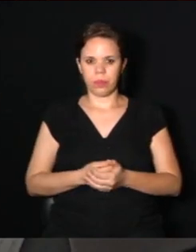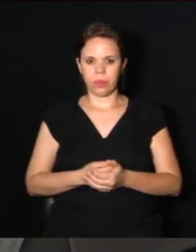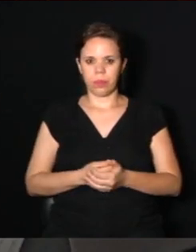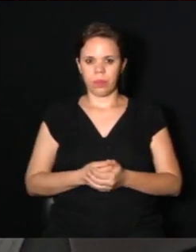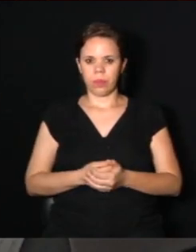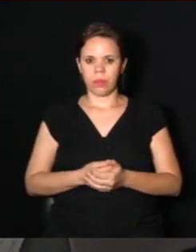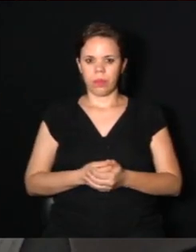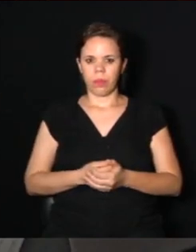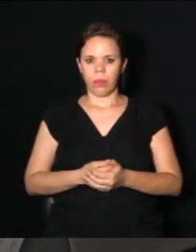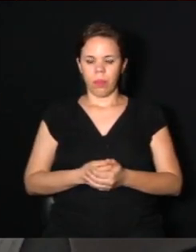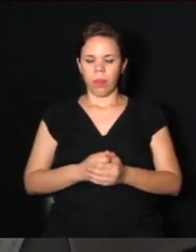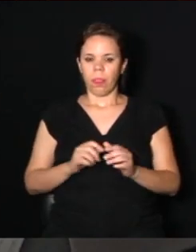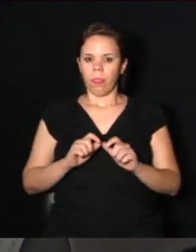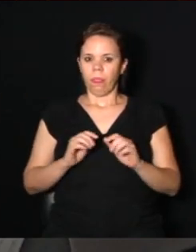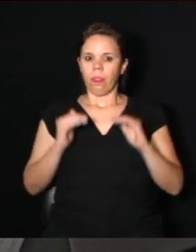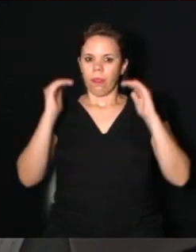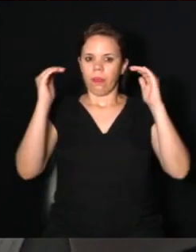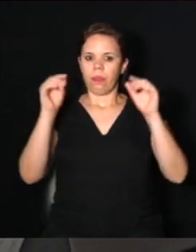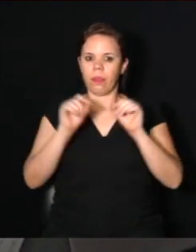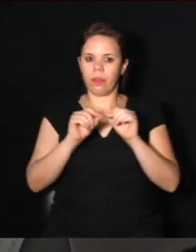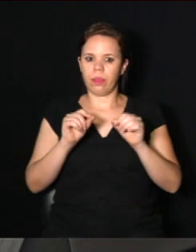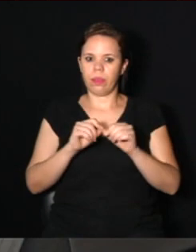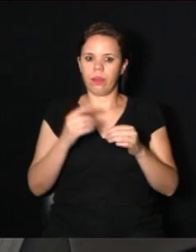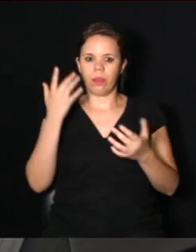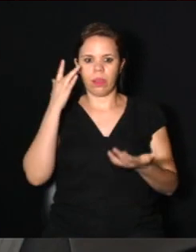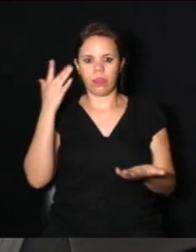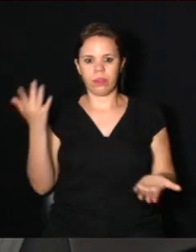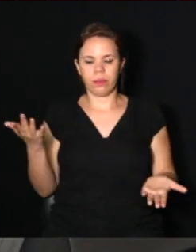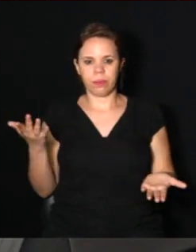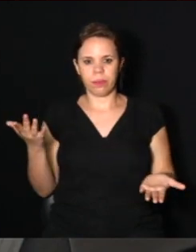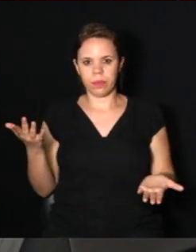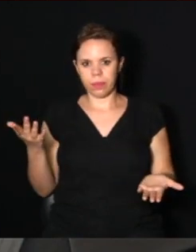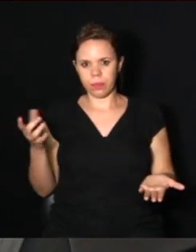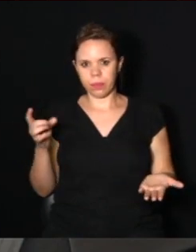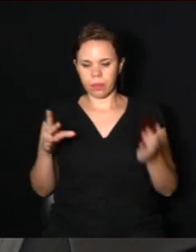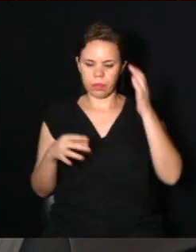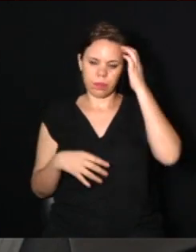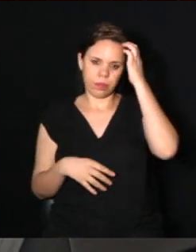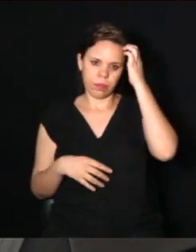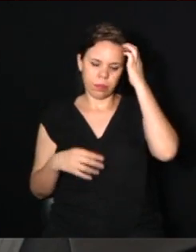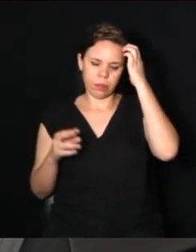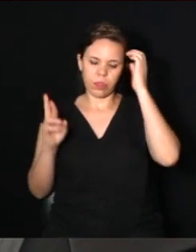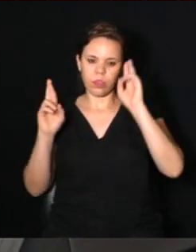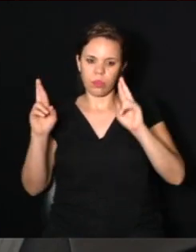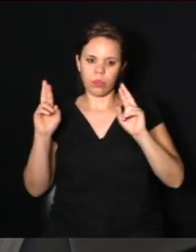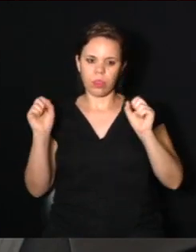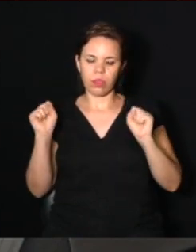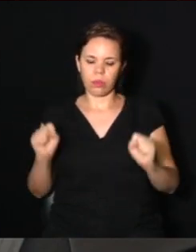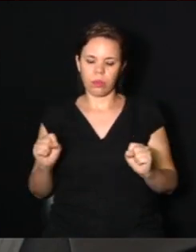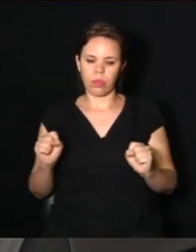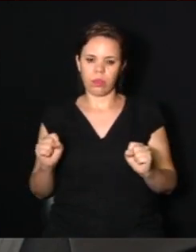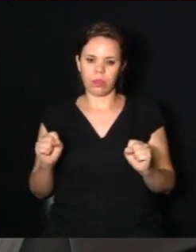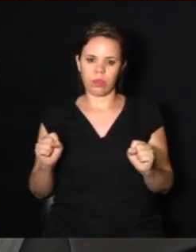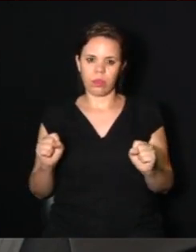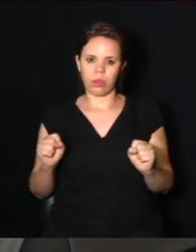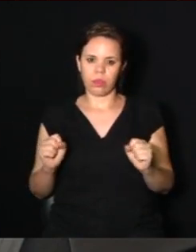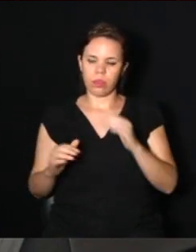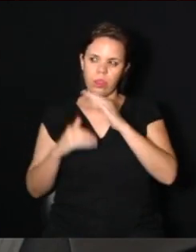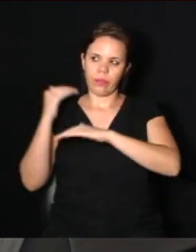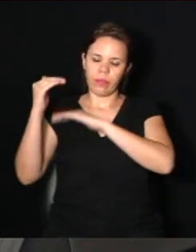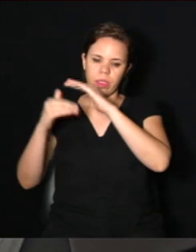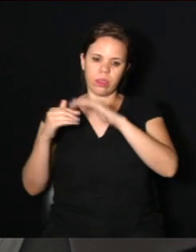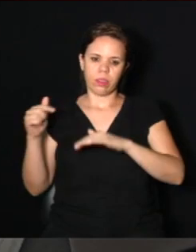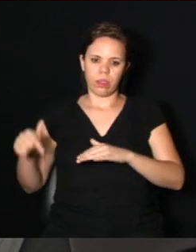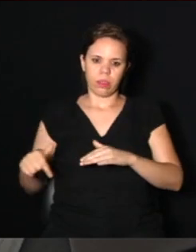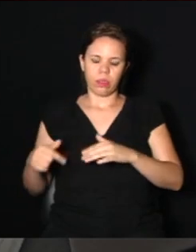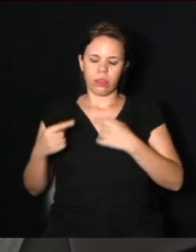muito grande. Então, acho que com os encaminhamentos, espero que a gente possa avançar